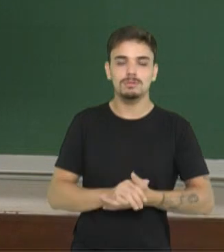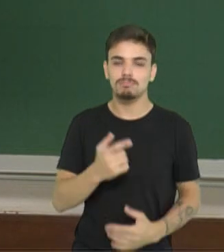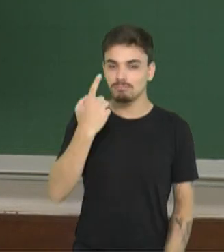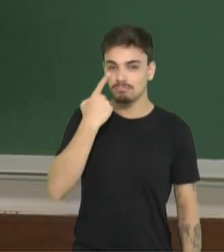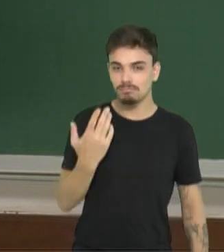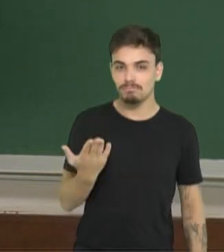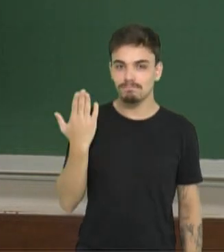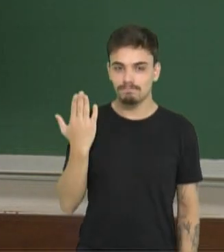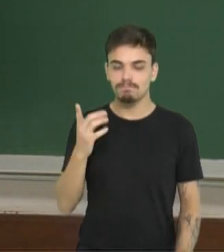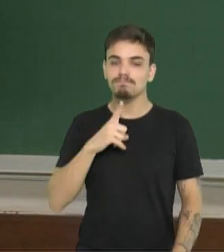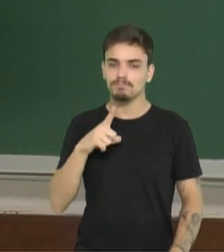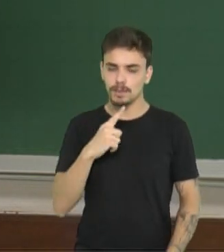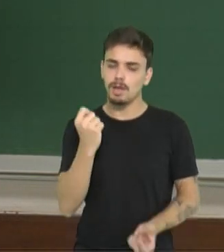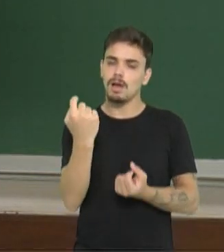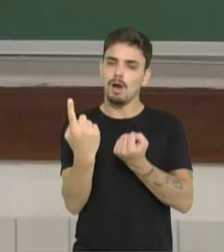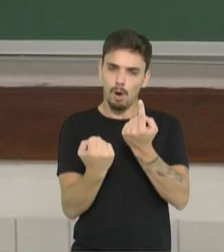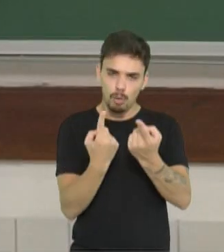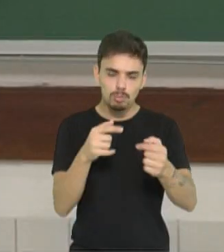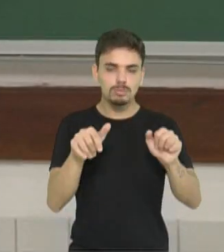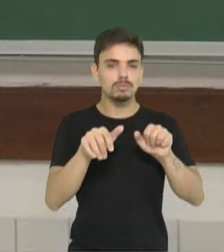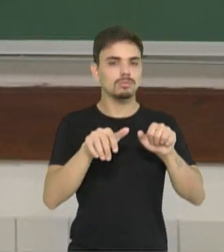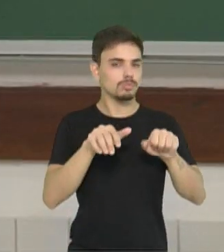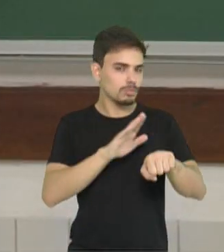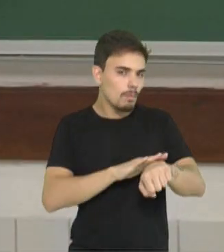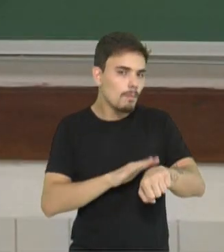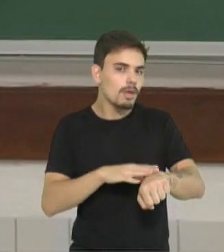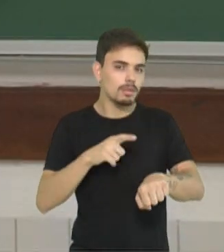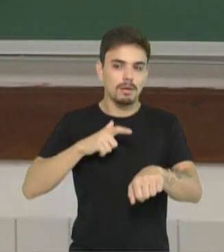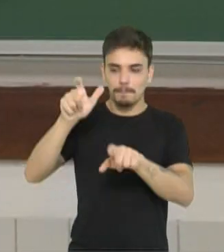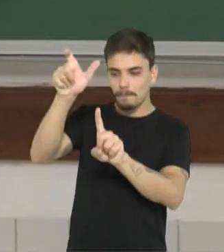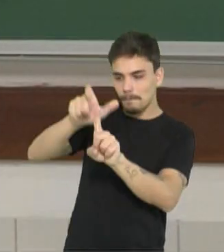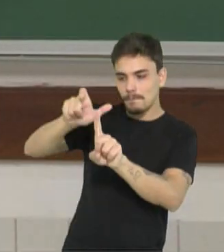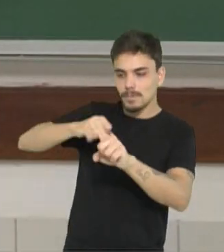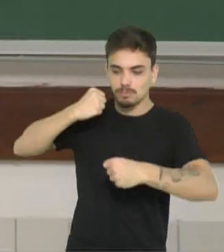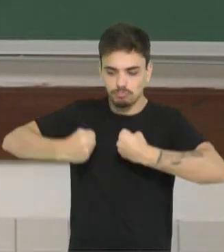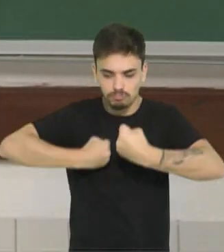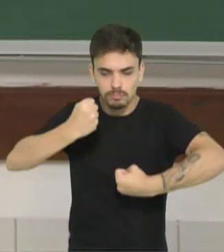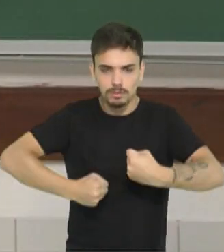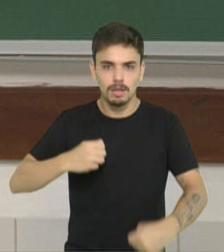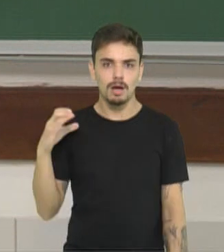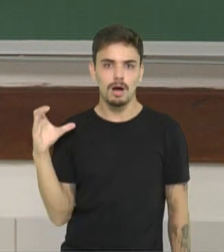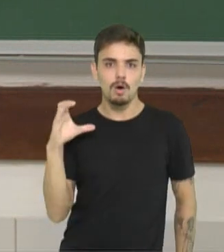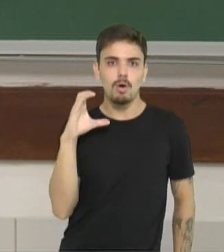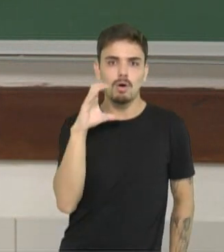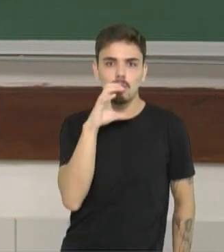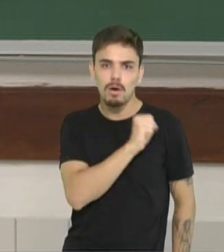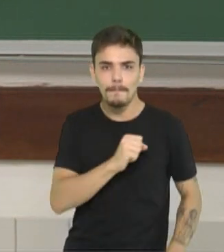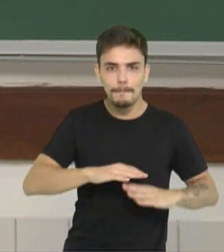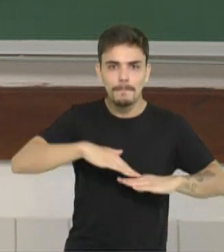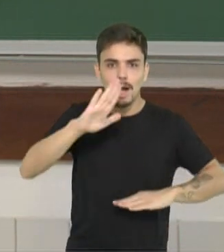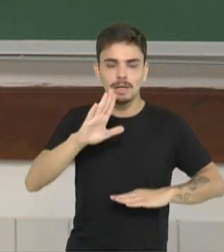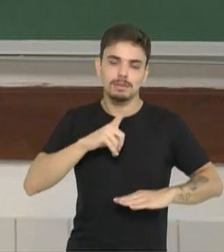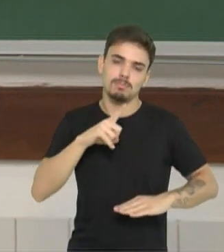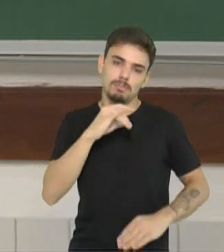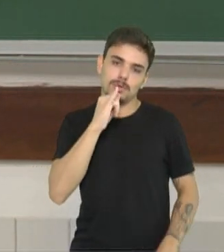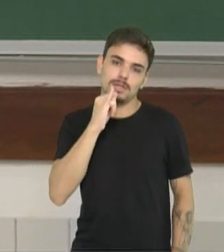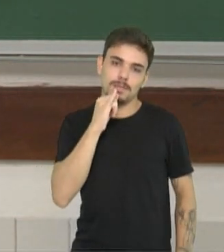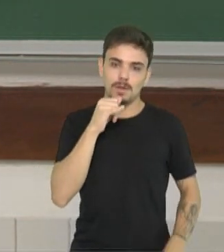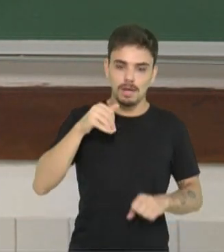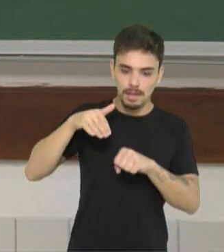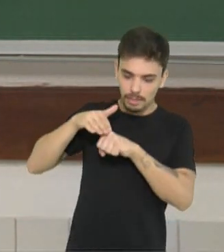só, há momentos, né, que esse maratonista, ele vai ganhar velocidade. Então, por exemplo, numa descida,